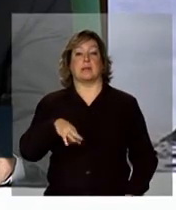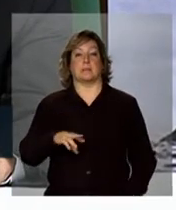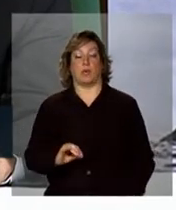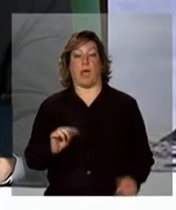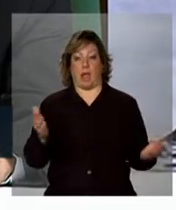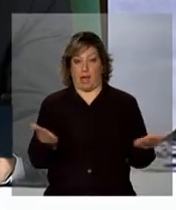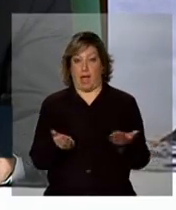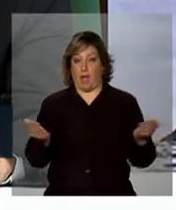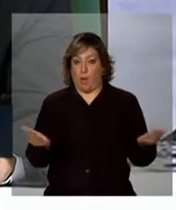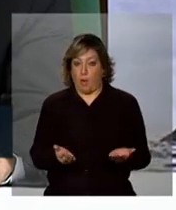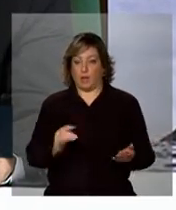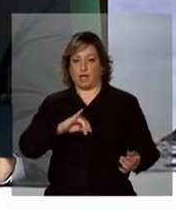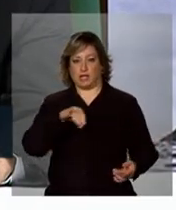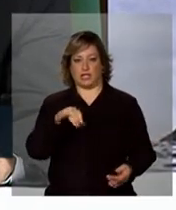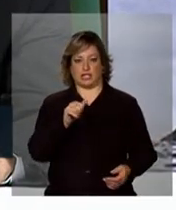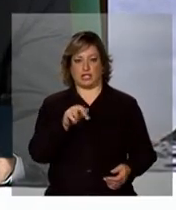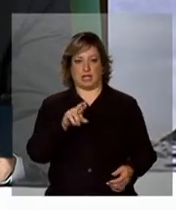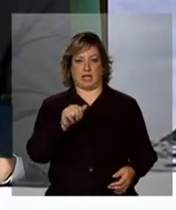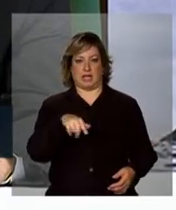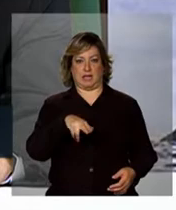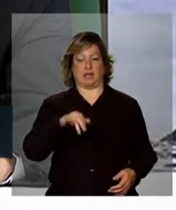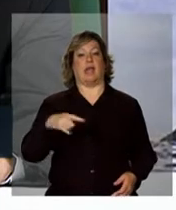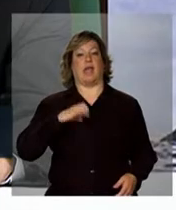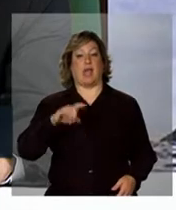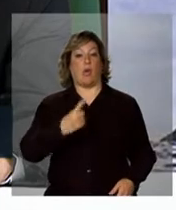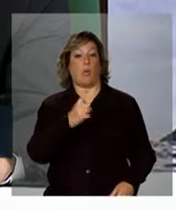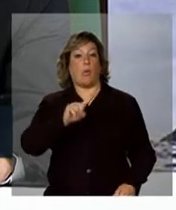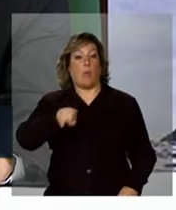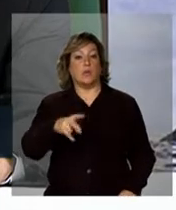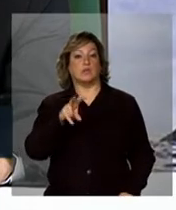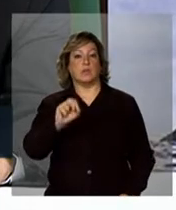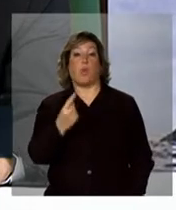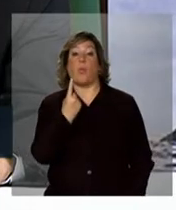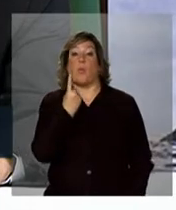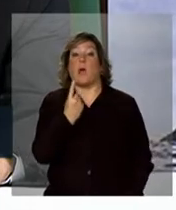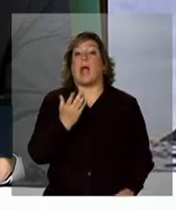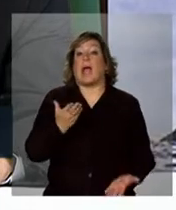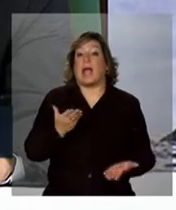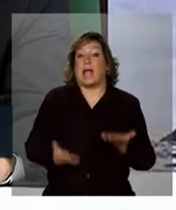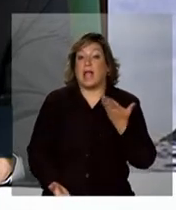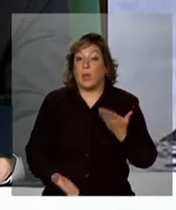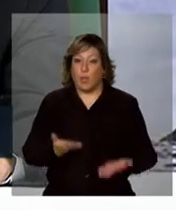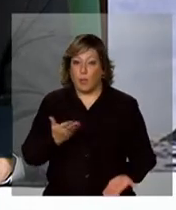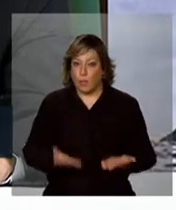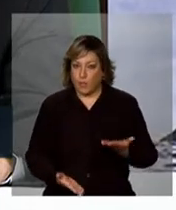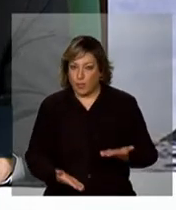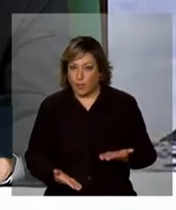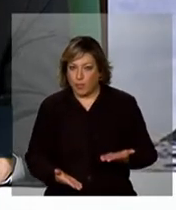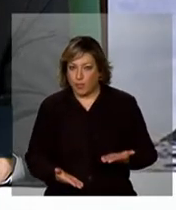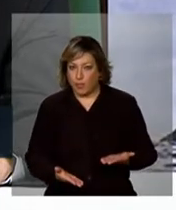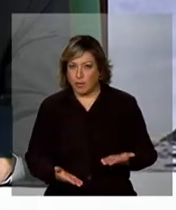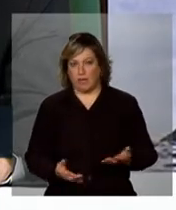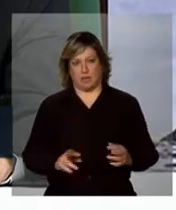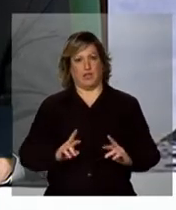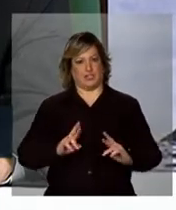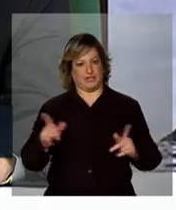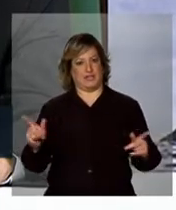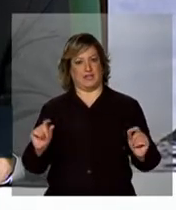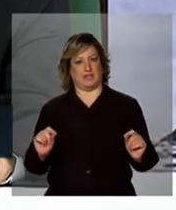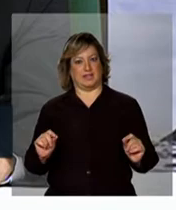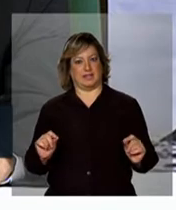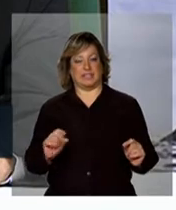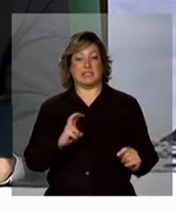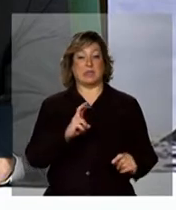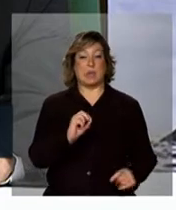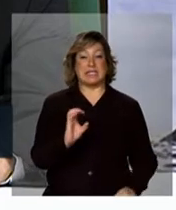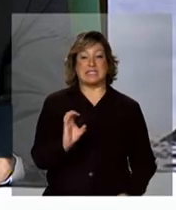jaraqui, vendido na CONAB, é R$ 1,50 o quilo. Olha que diferença, de